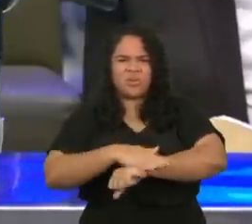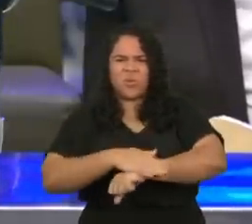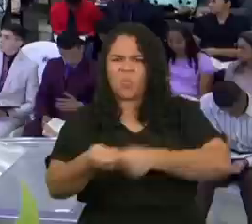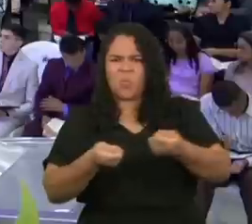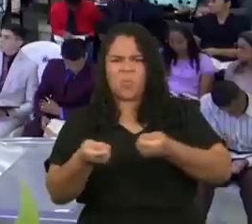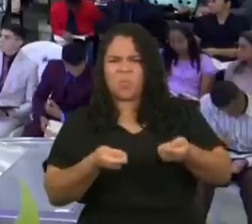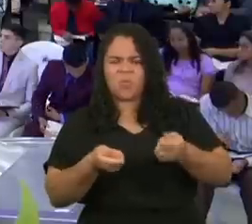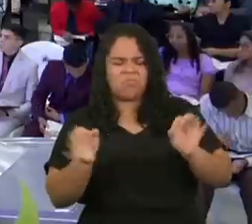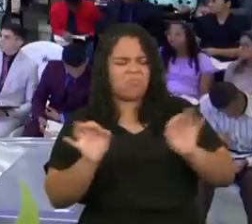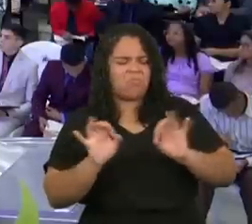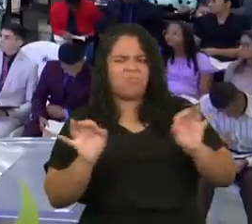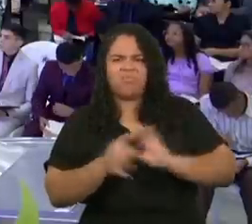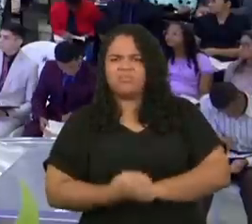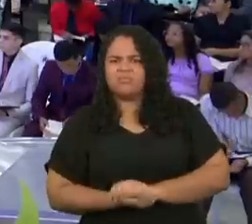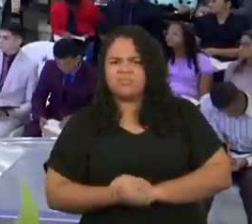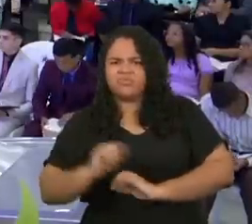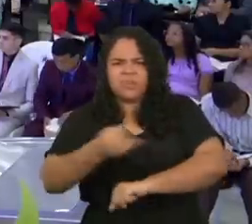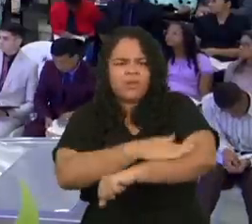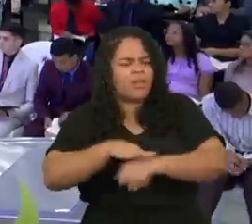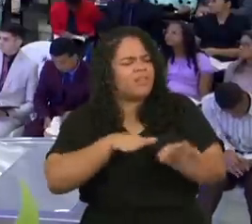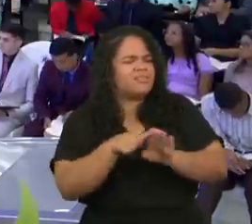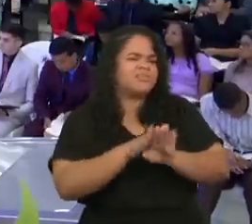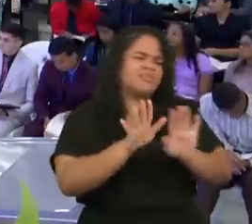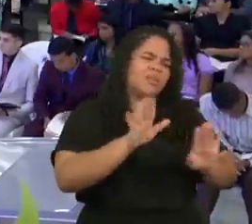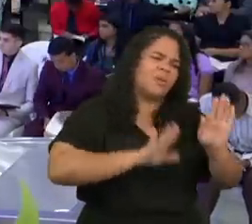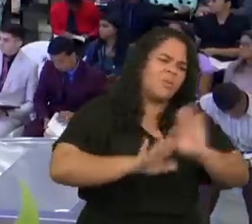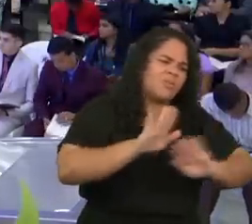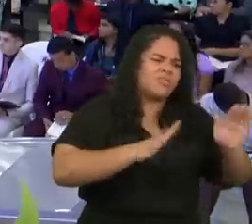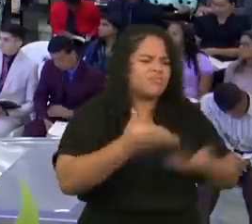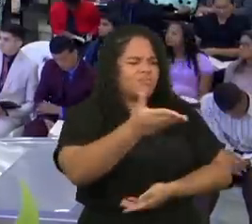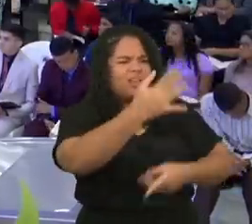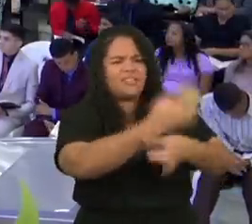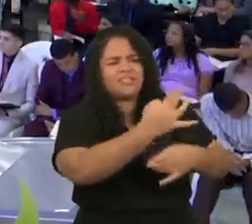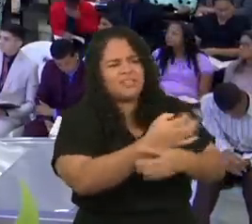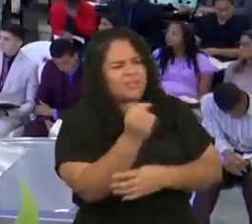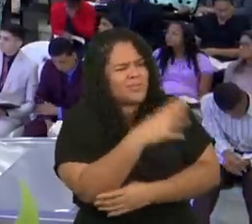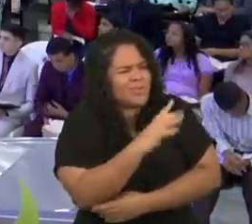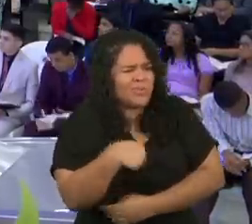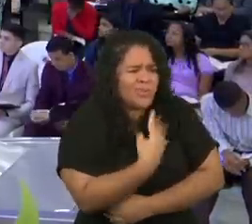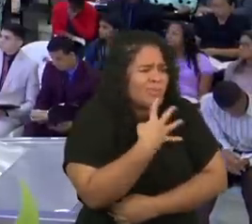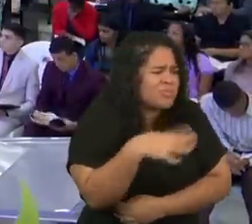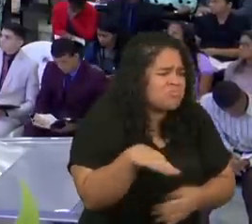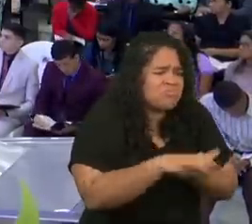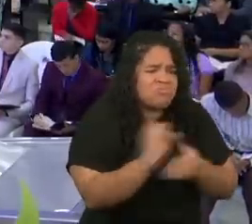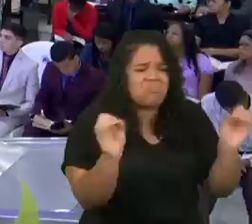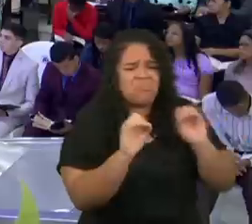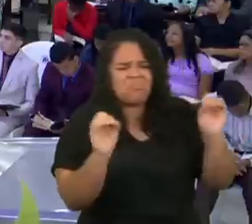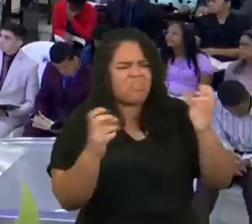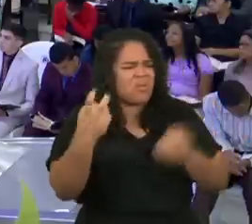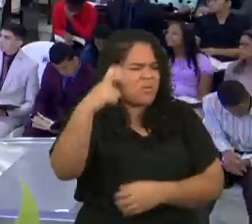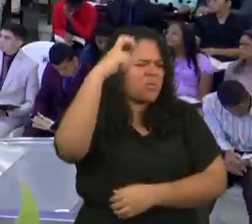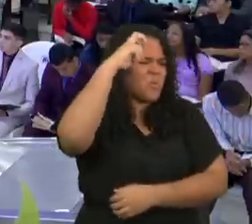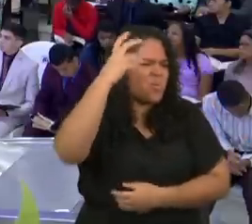de adverti-la eles estavam chegando em uma cidade que não conheciam não conheciam a cultura